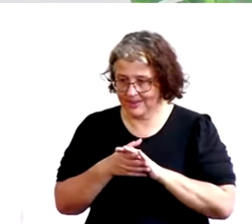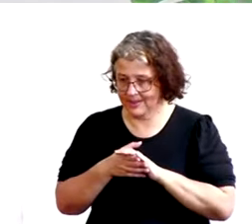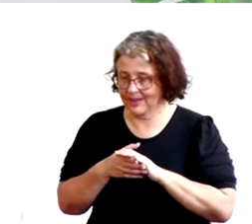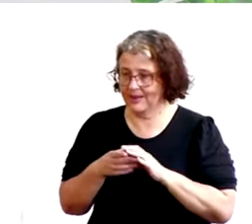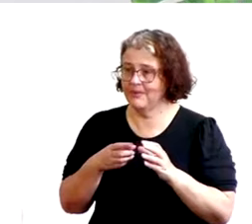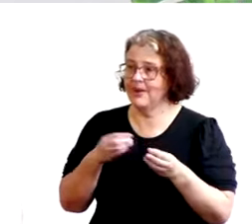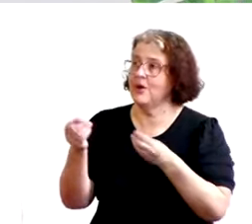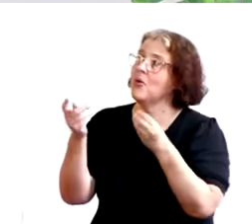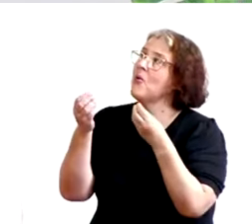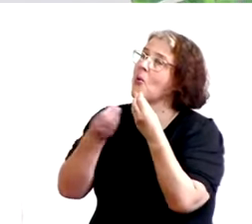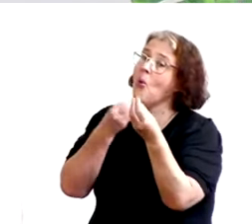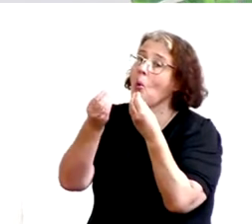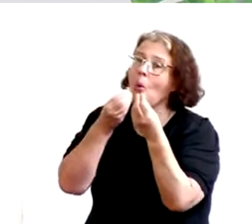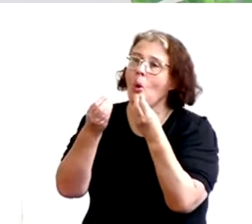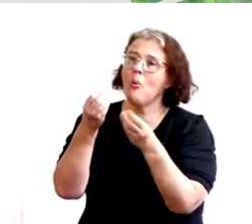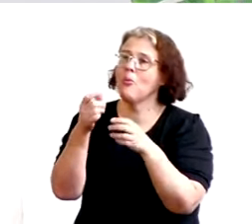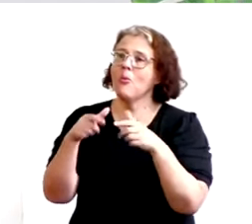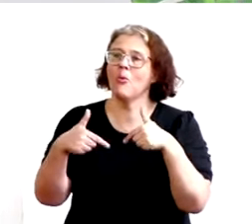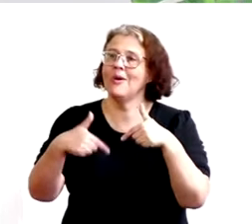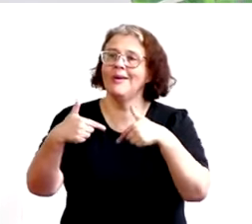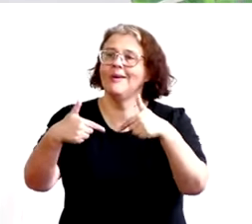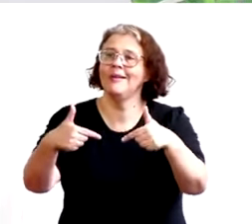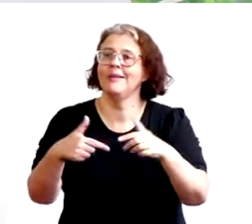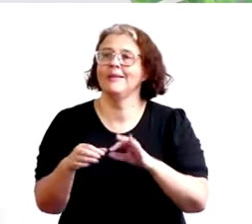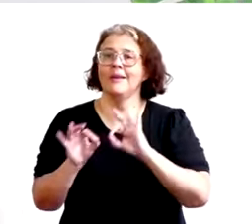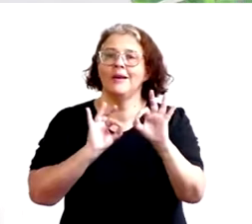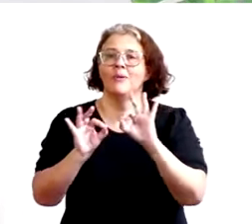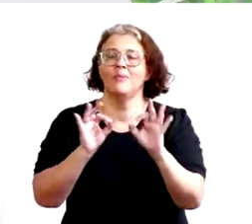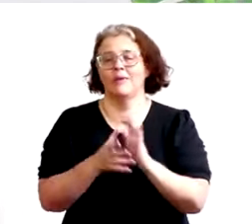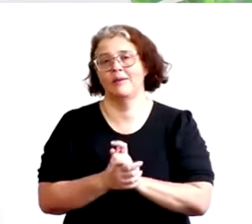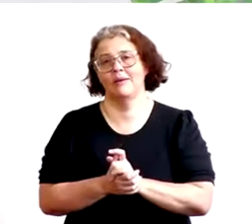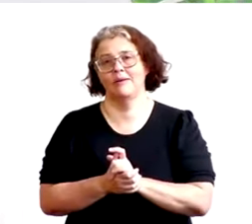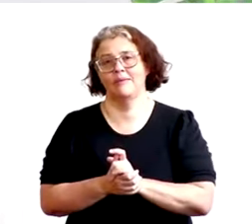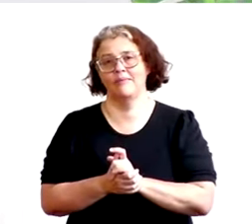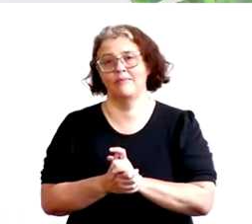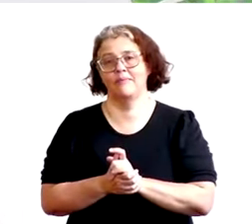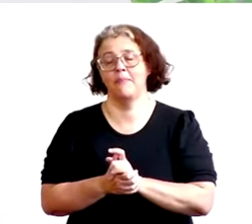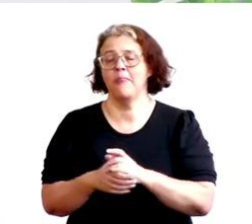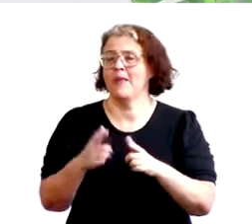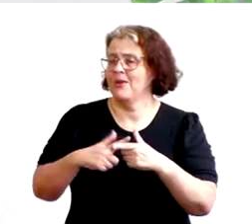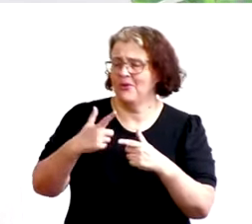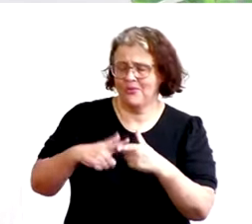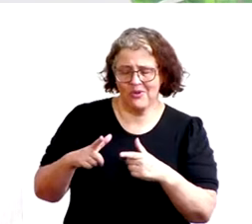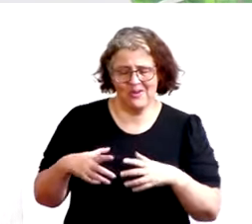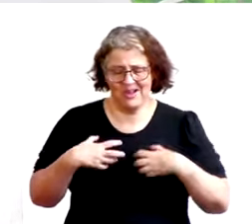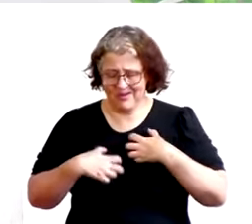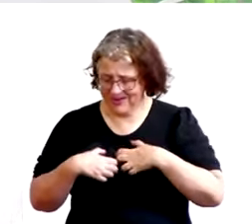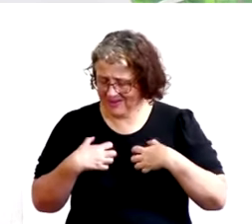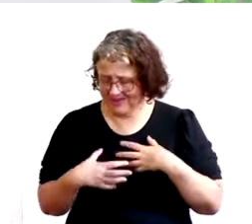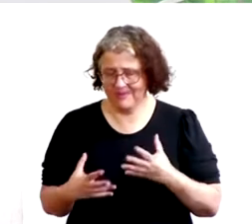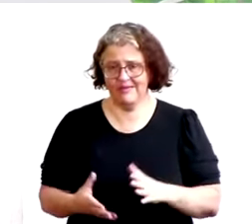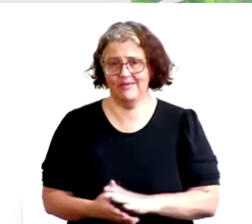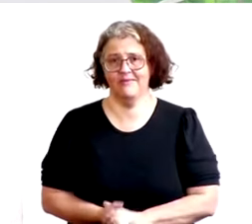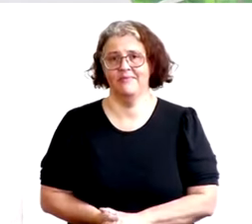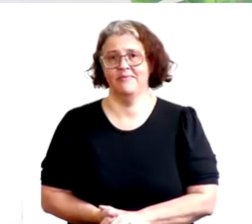agir diante das lutas que nós temos das aflições em angústias